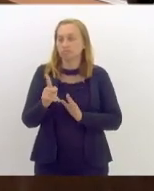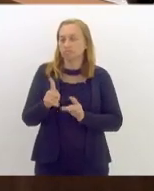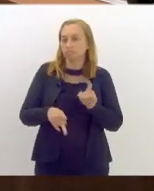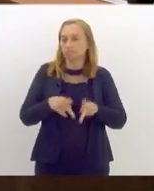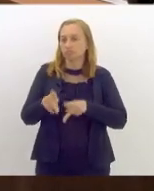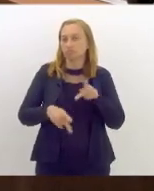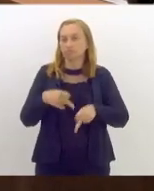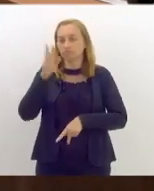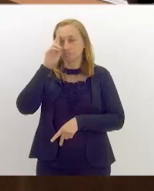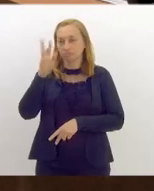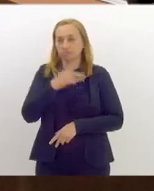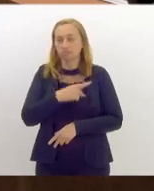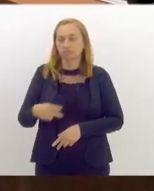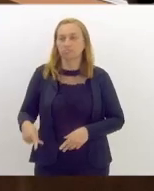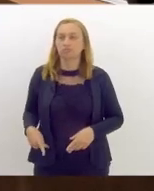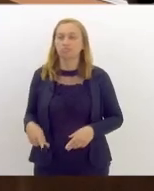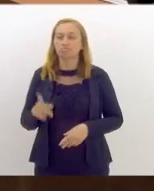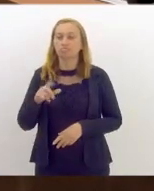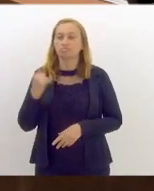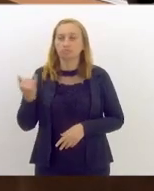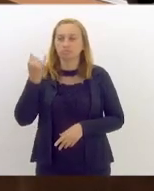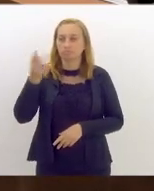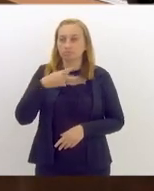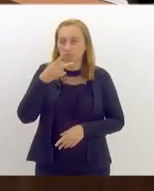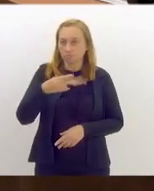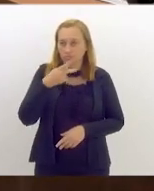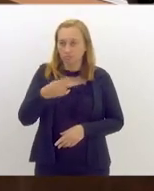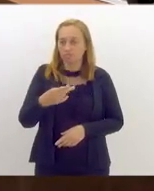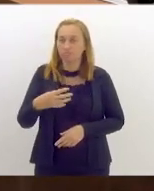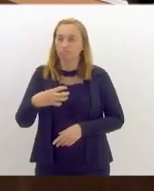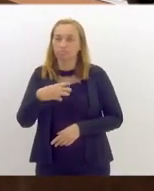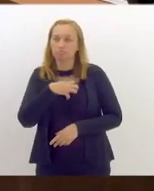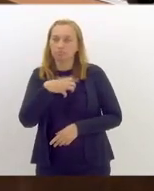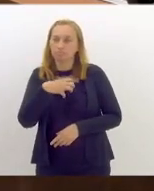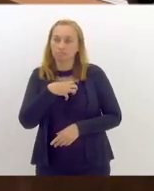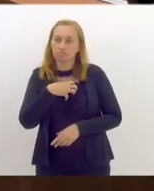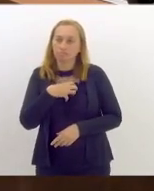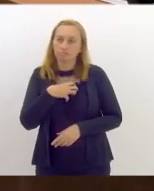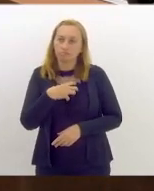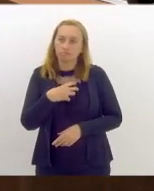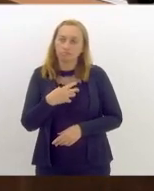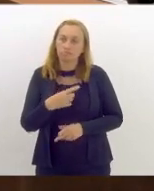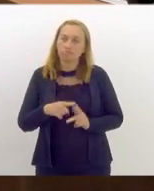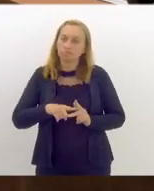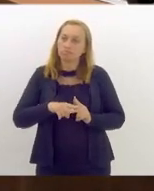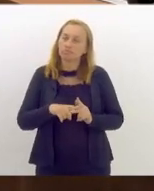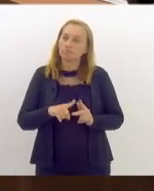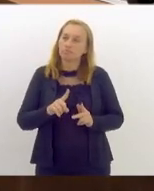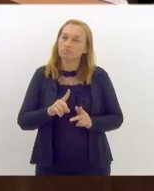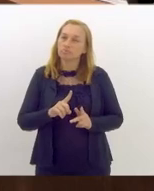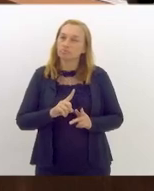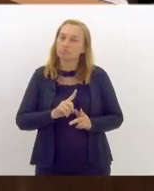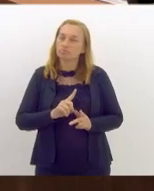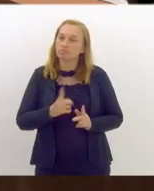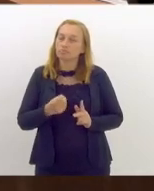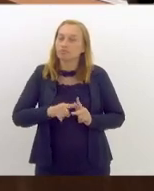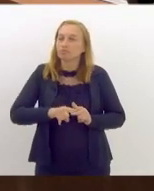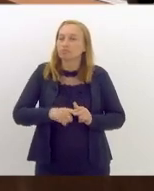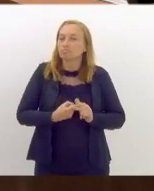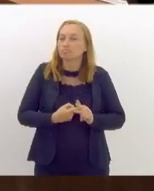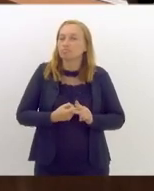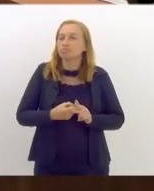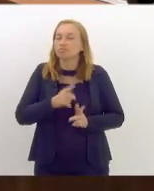aí senhor presidente muito importante dizer que elas vão no sentido de des comentar a questão da